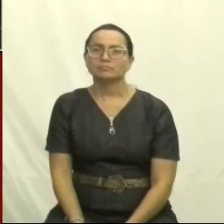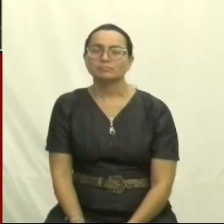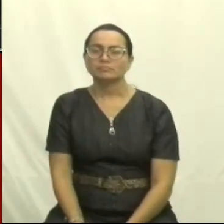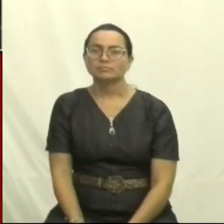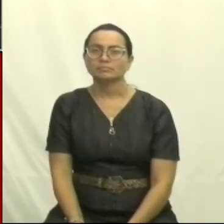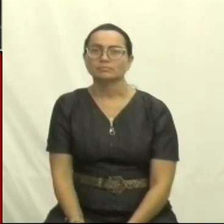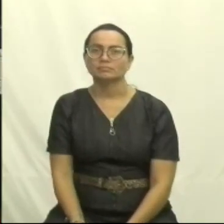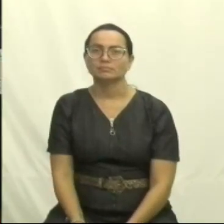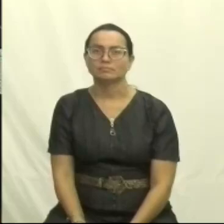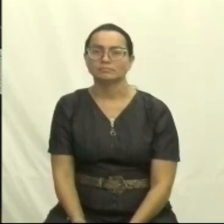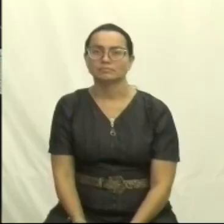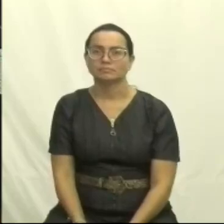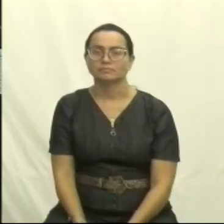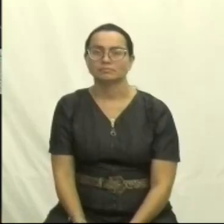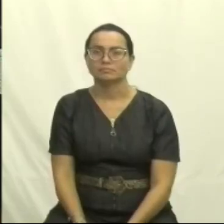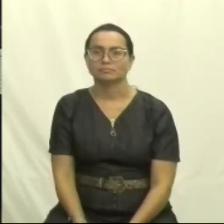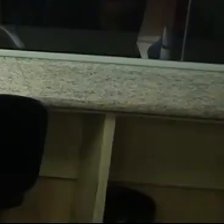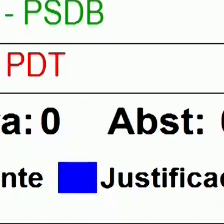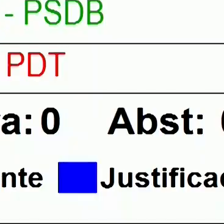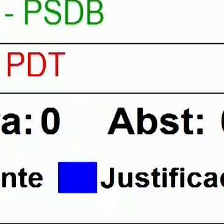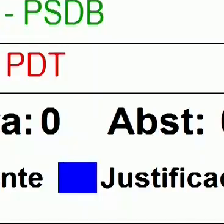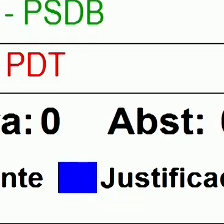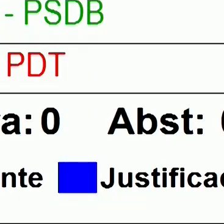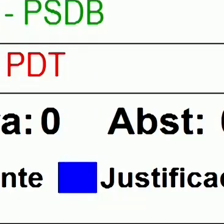do quórum.